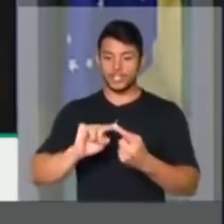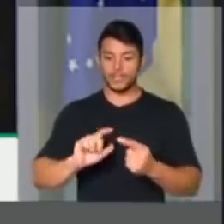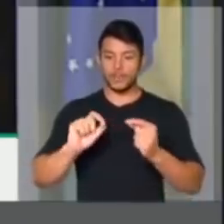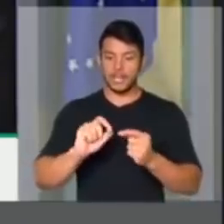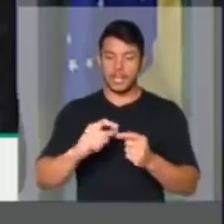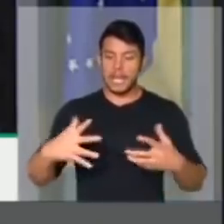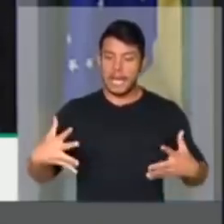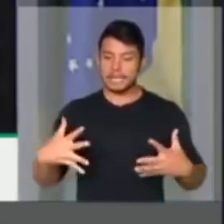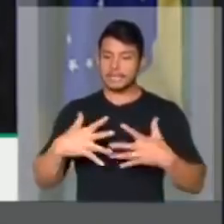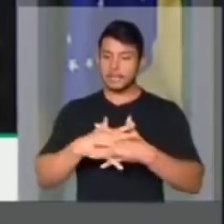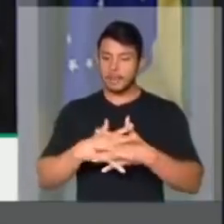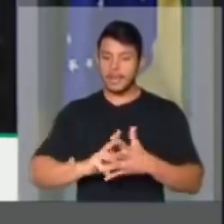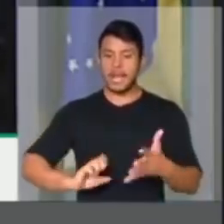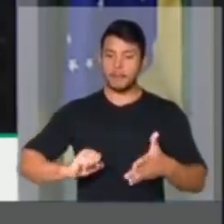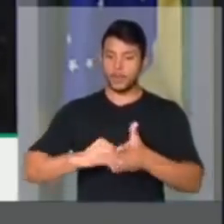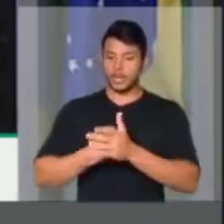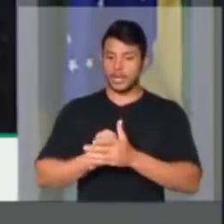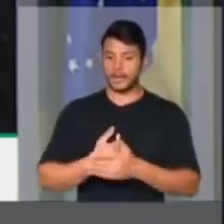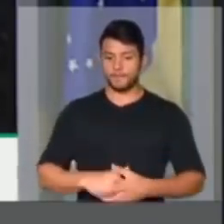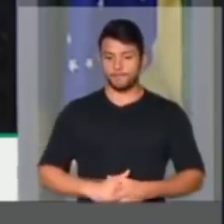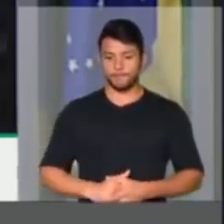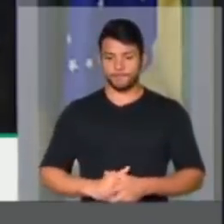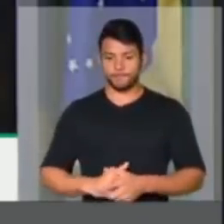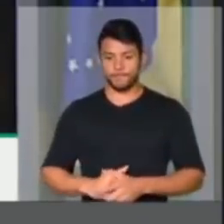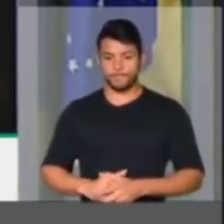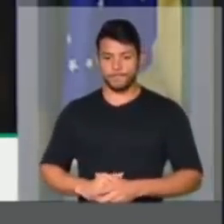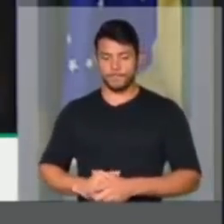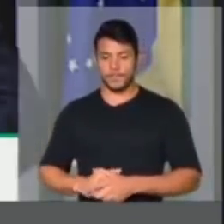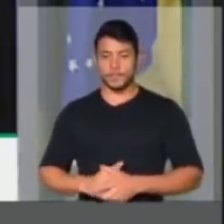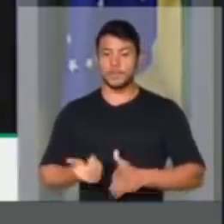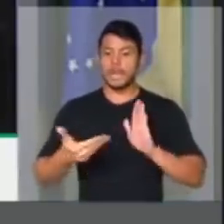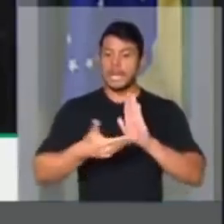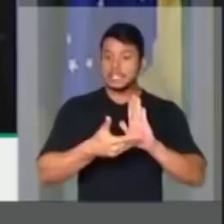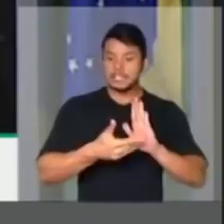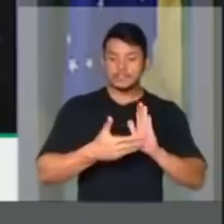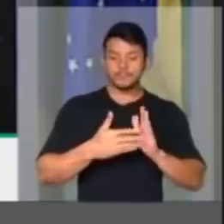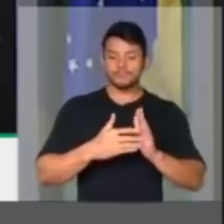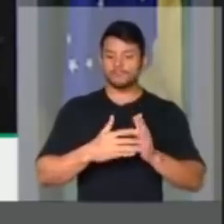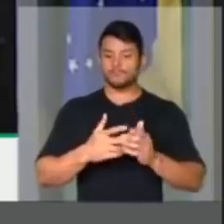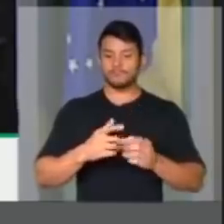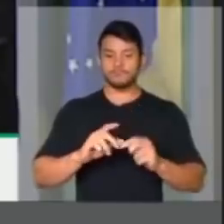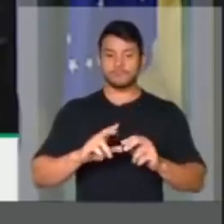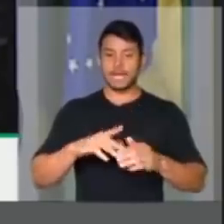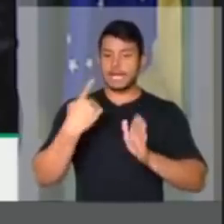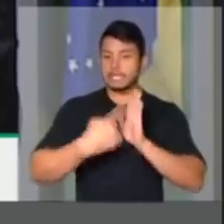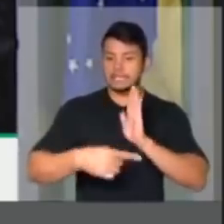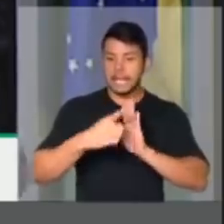para impedir que haja o debate, para derrubar sessão.